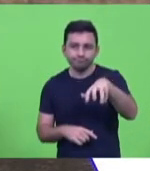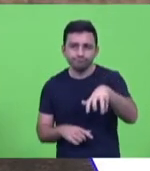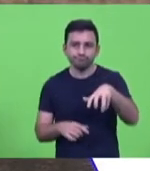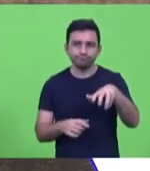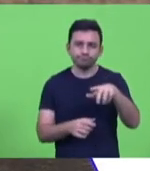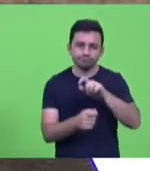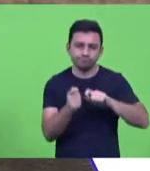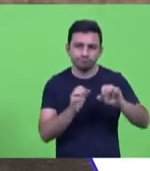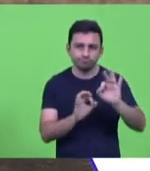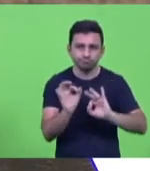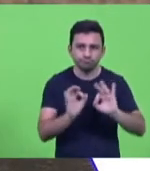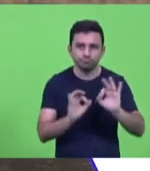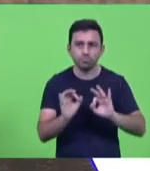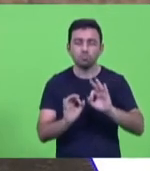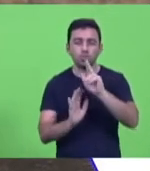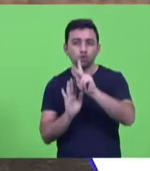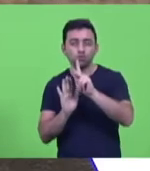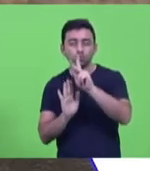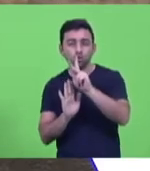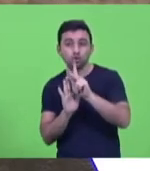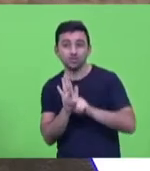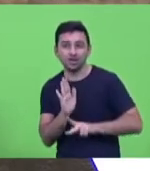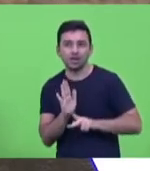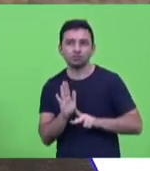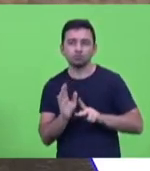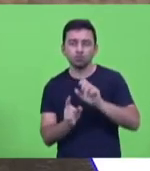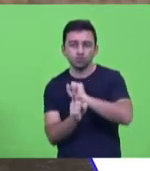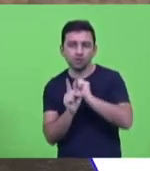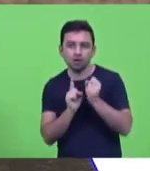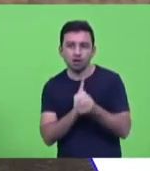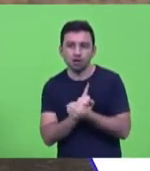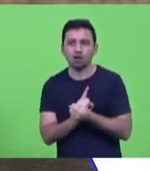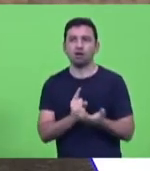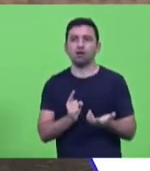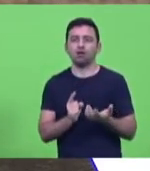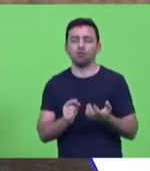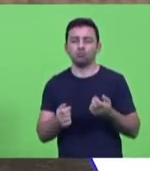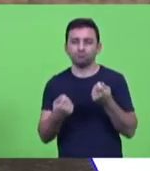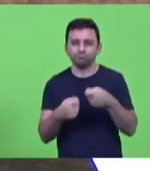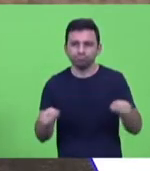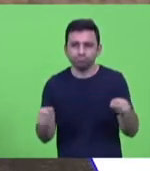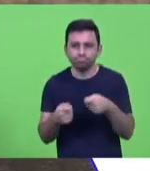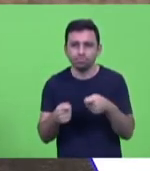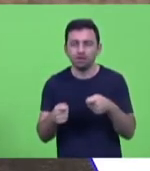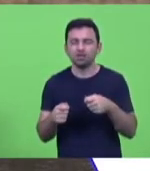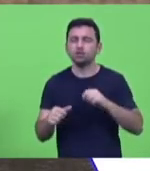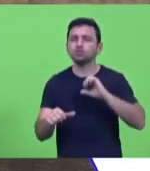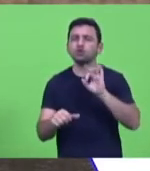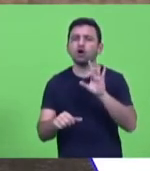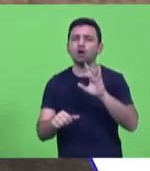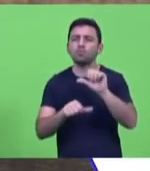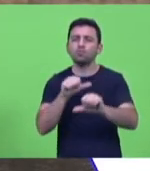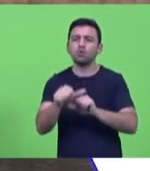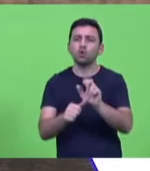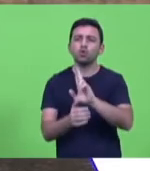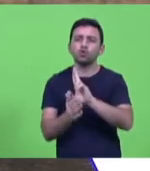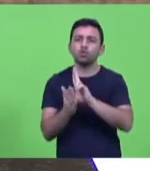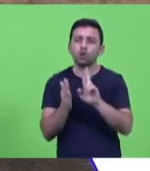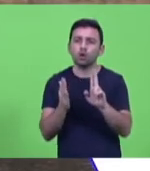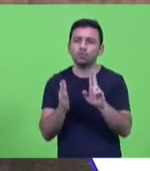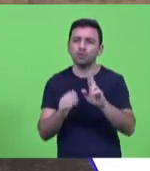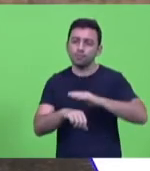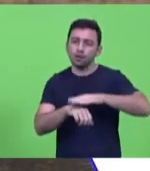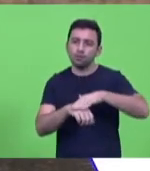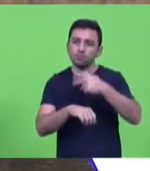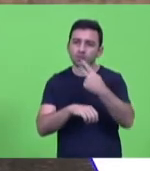projetos sociais, banda de música. Então, está sendo alterada apenas a alteração de nome do que eles podem executar. Ele